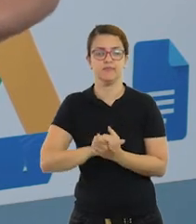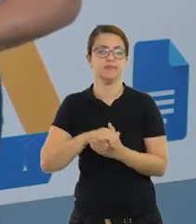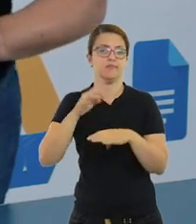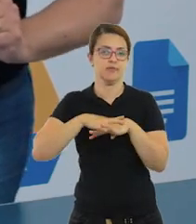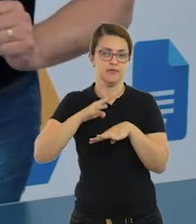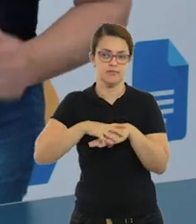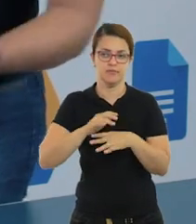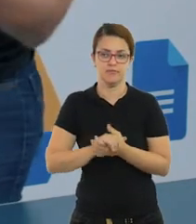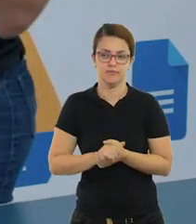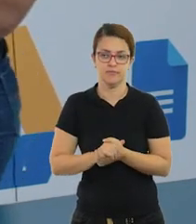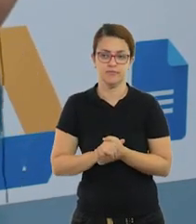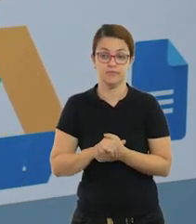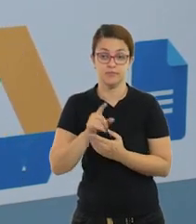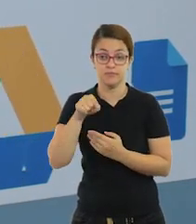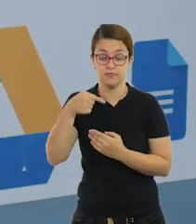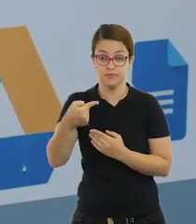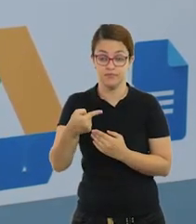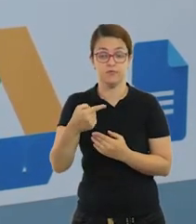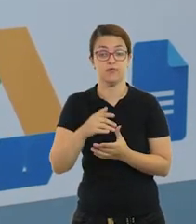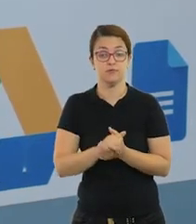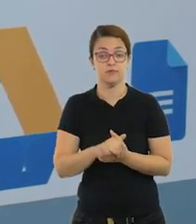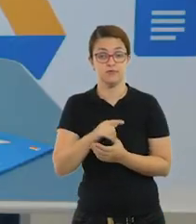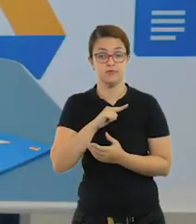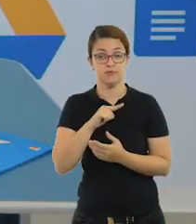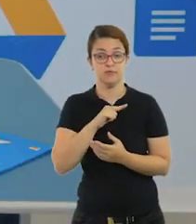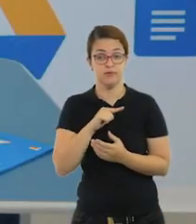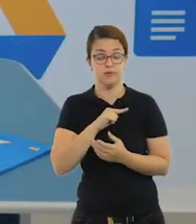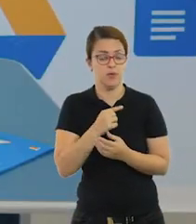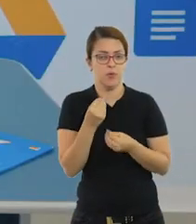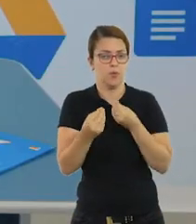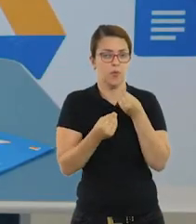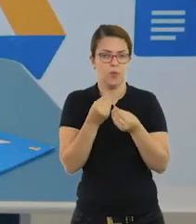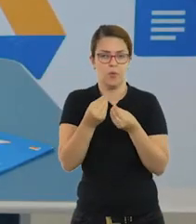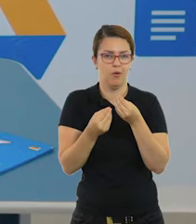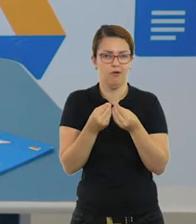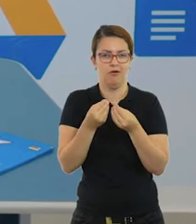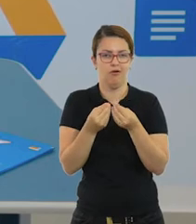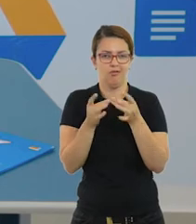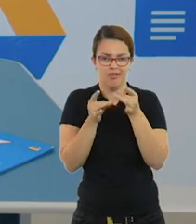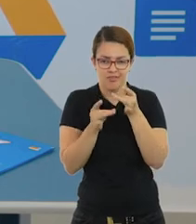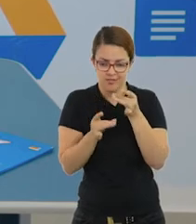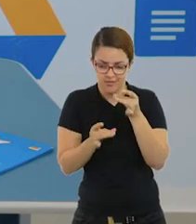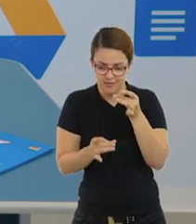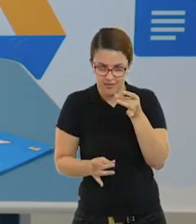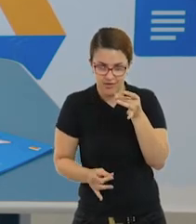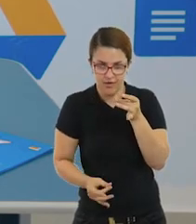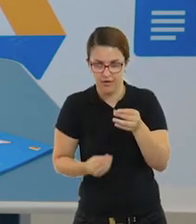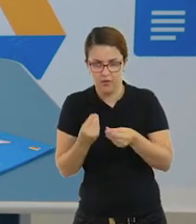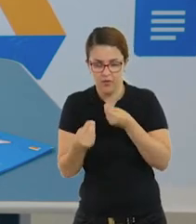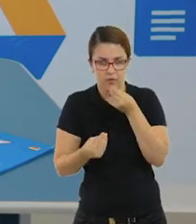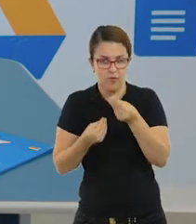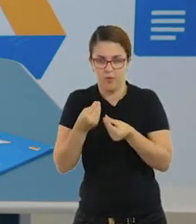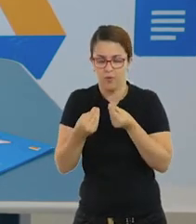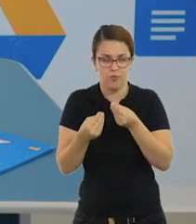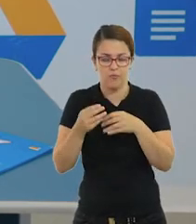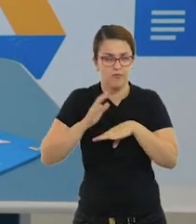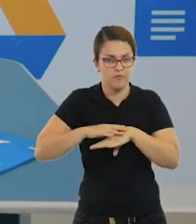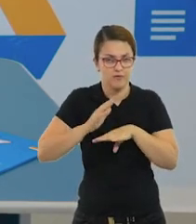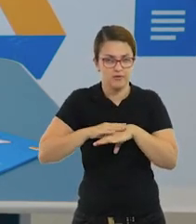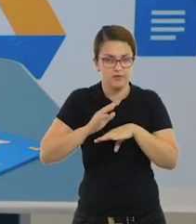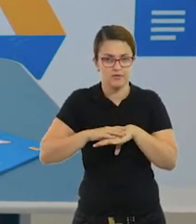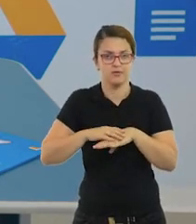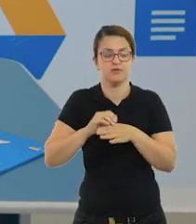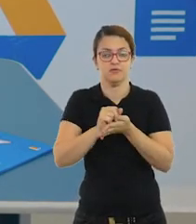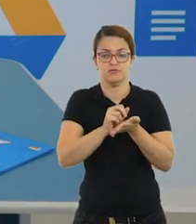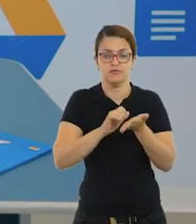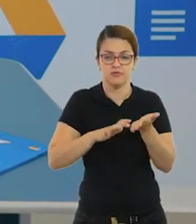portuguesa e matemática. Logo após disso, a gente tem a descrição do professor da sala regular, como realizar